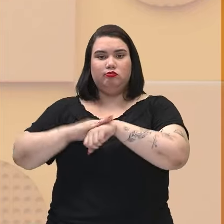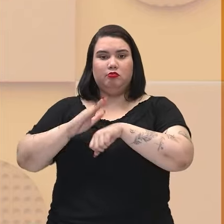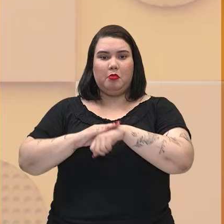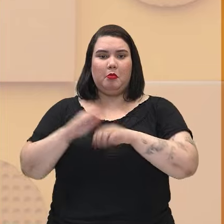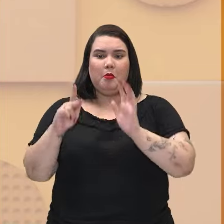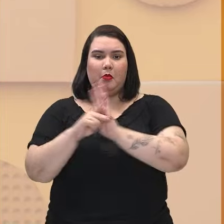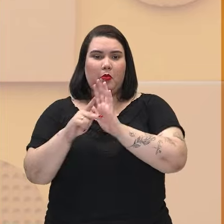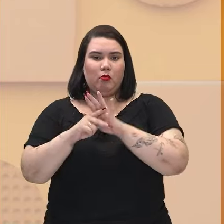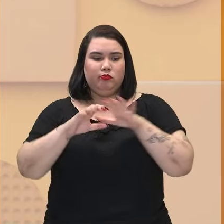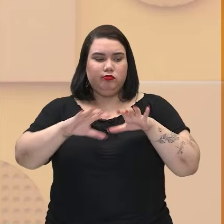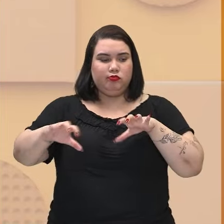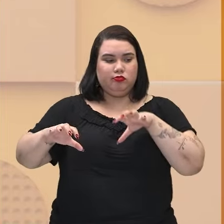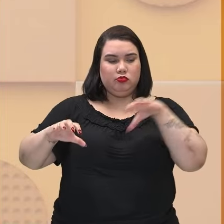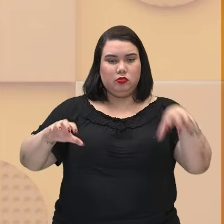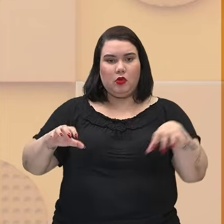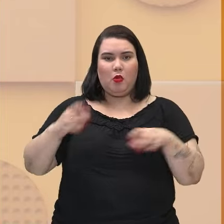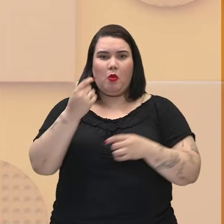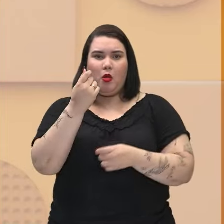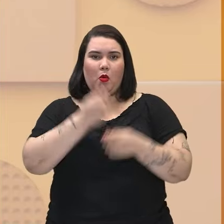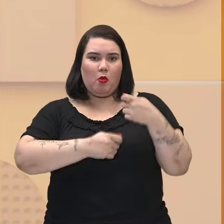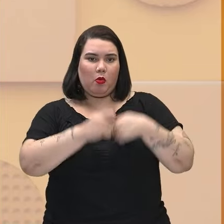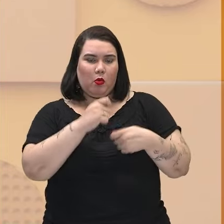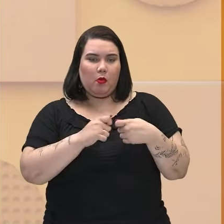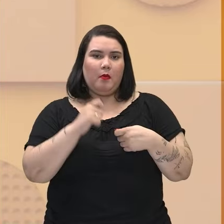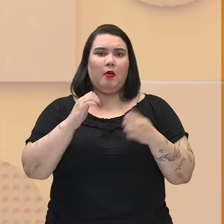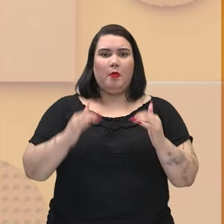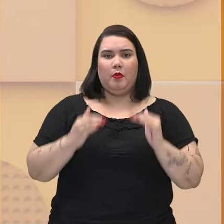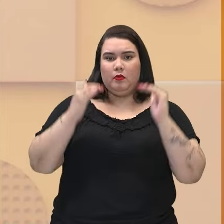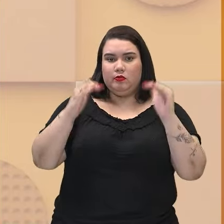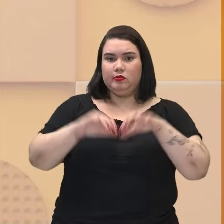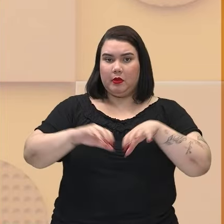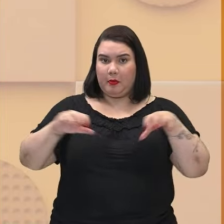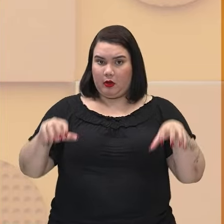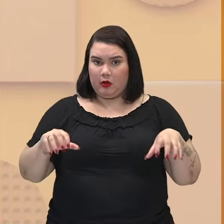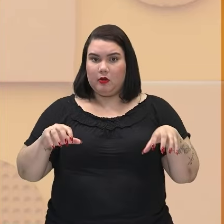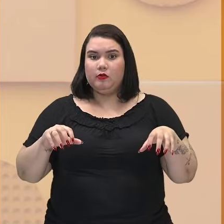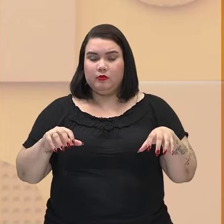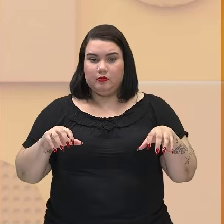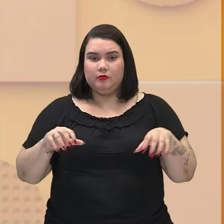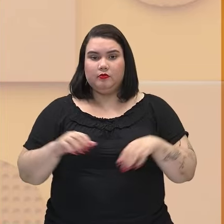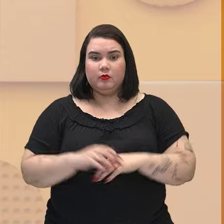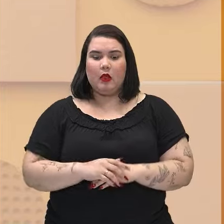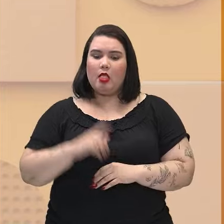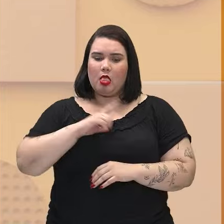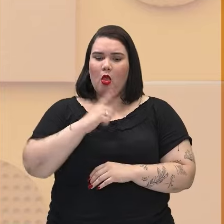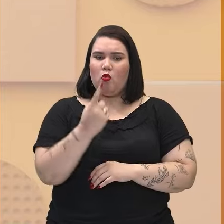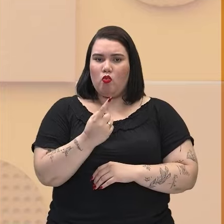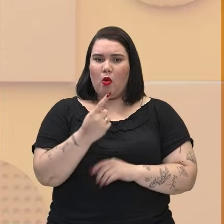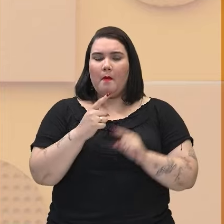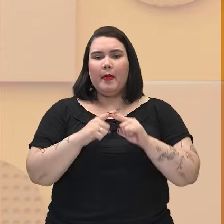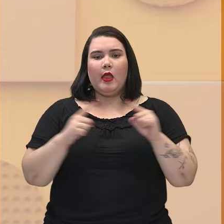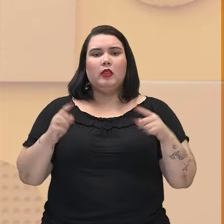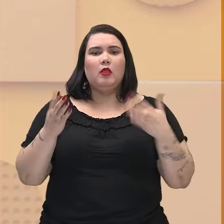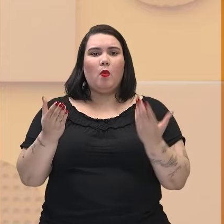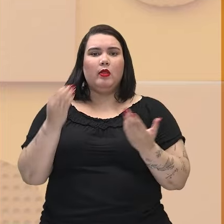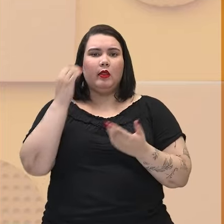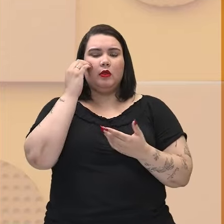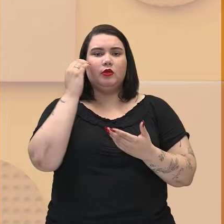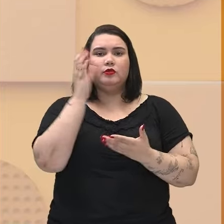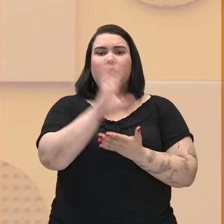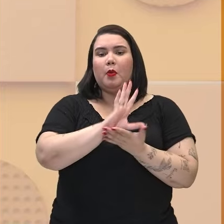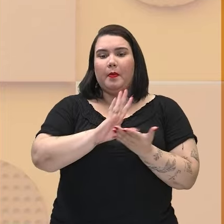autogovernar economicamente, politicamente, tendo mais poder, mesmo que houvesse um governo central. Então se pretendia nesse momento fazer com